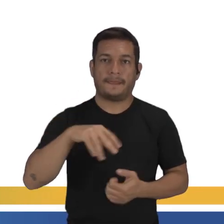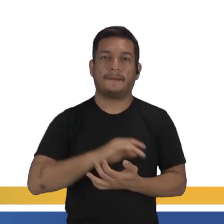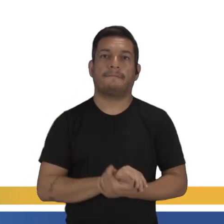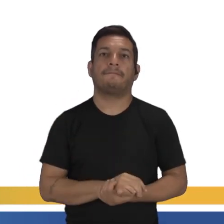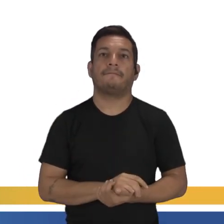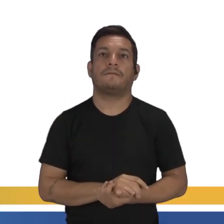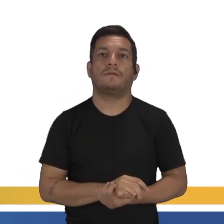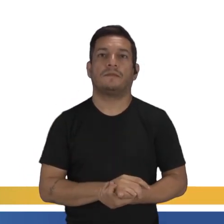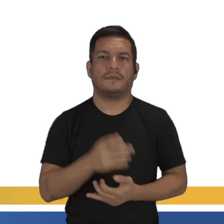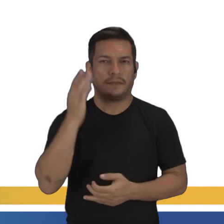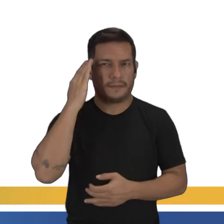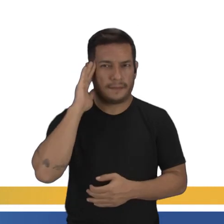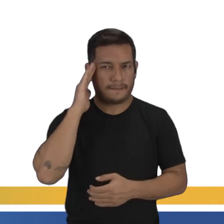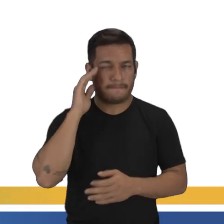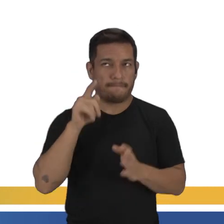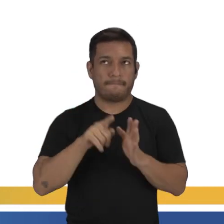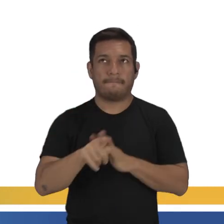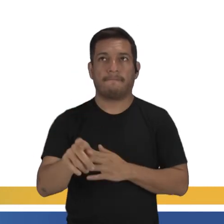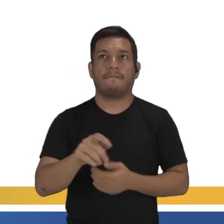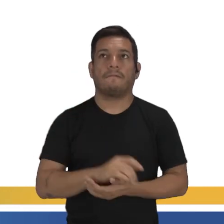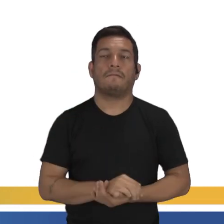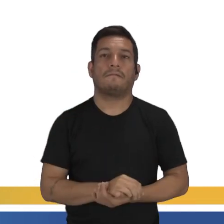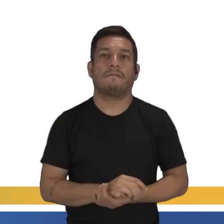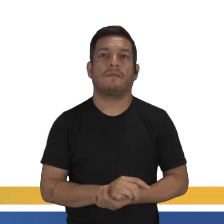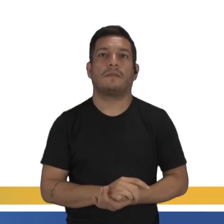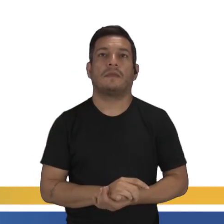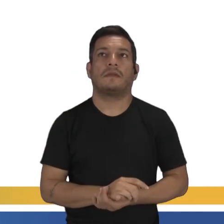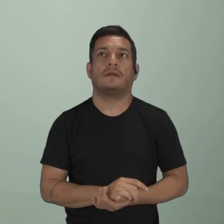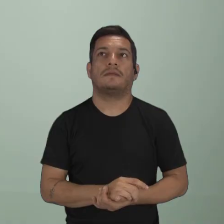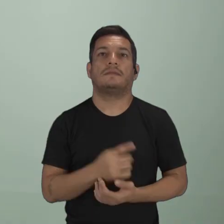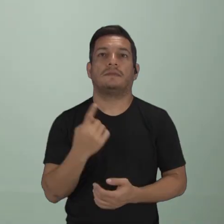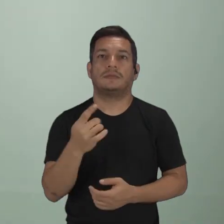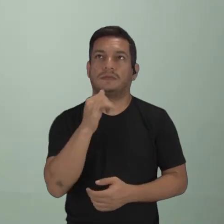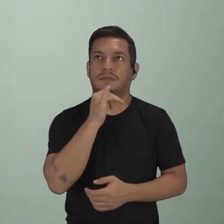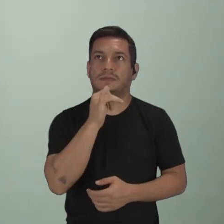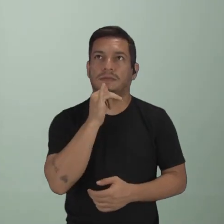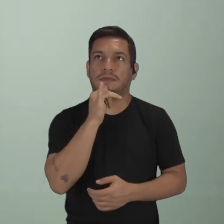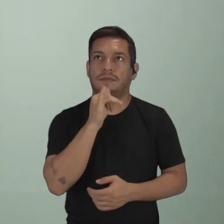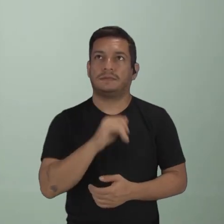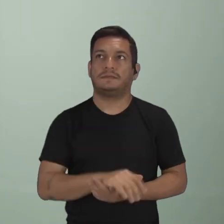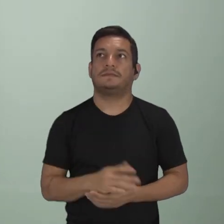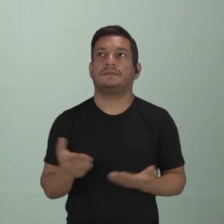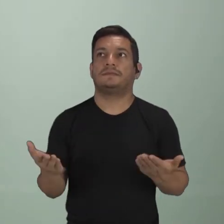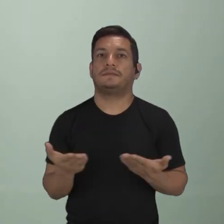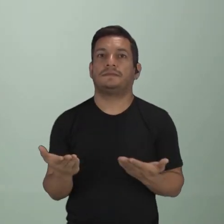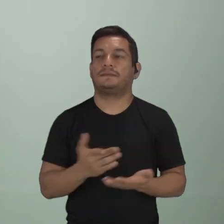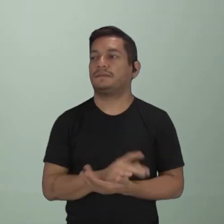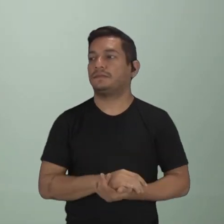newtons. Entenderam a questão? Vamos para mais um exemplo de hoje.